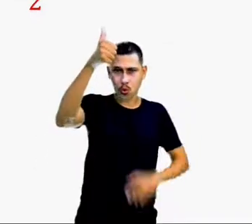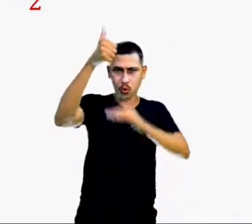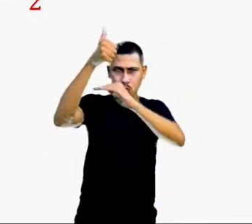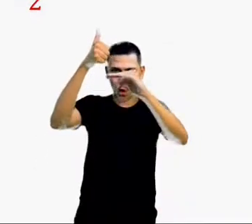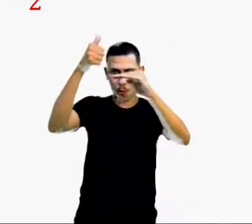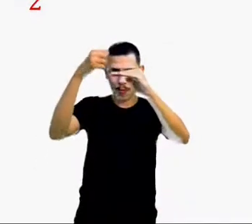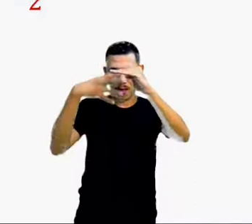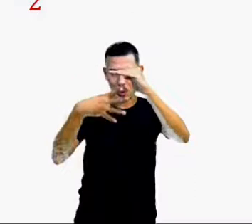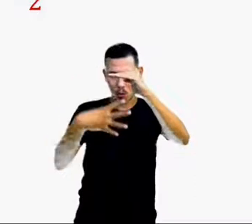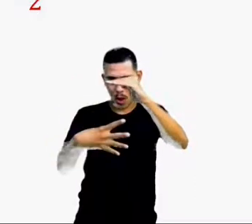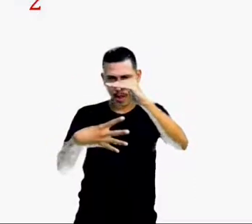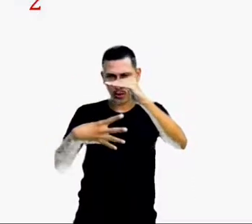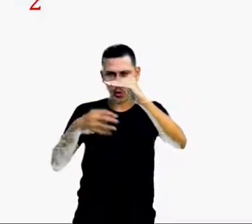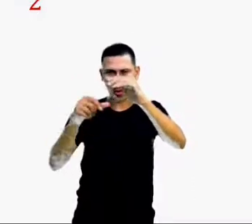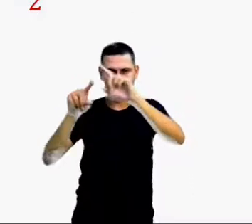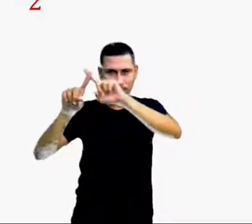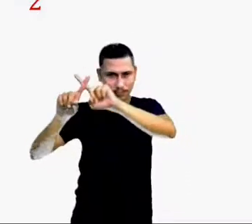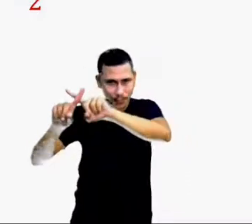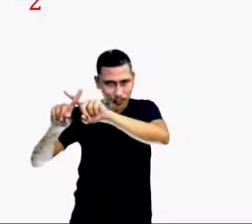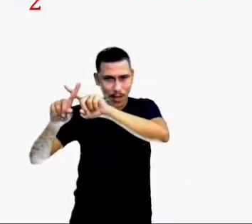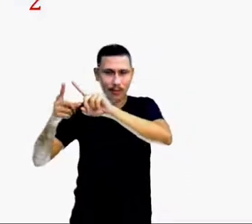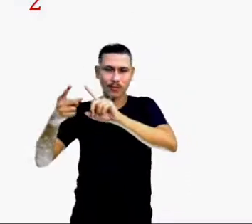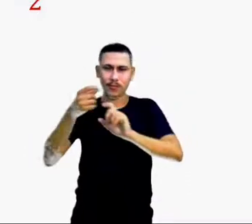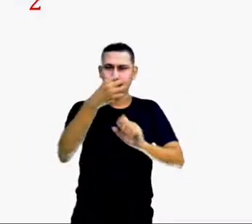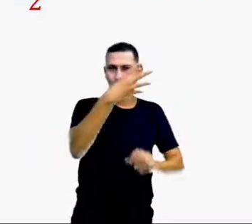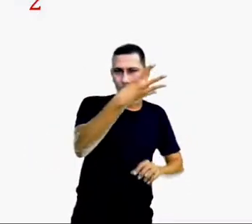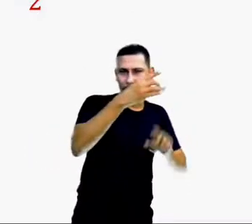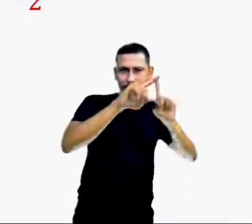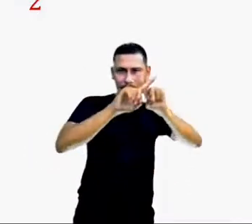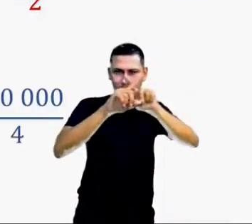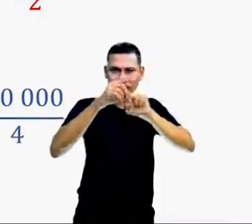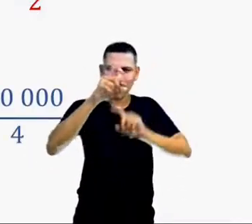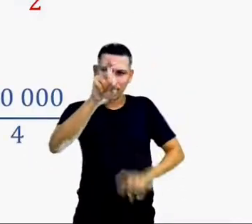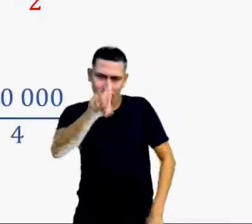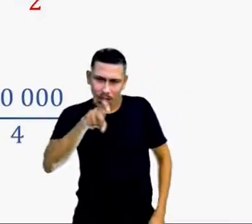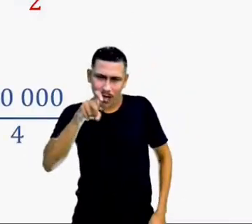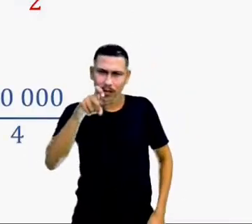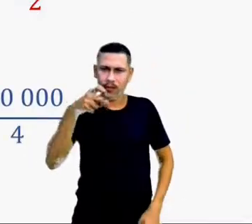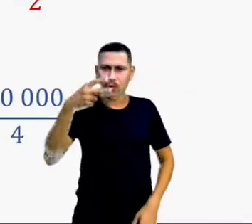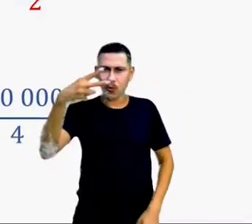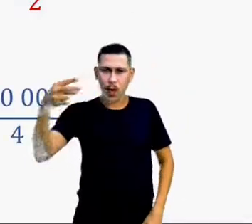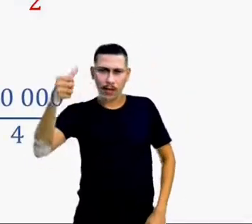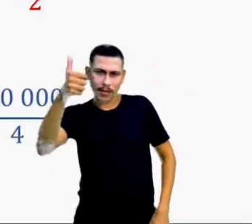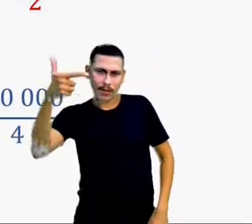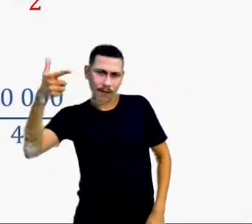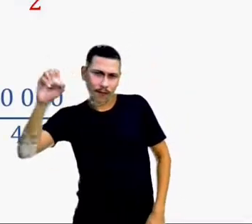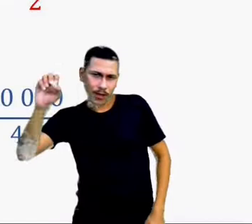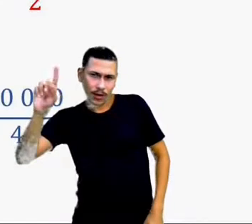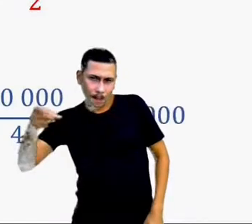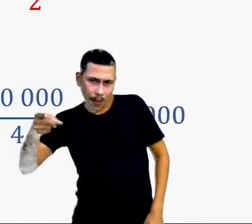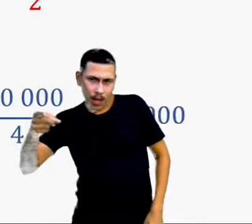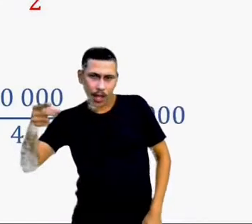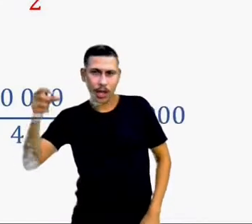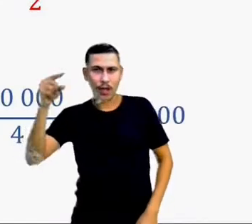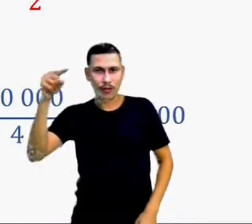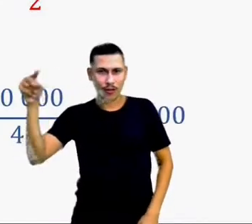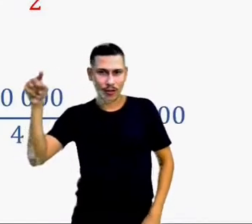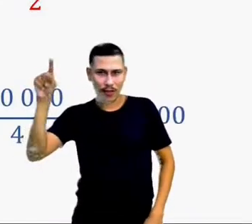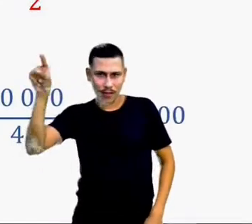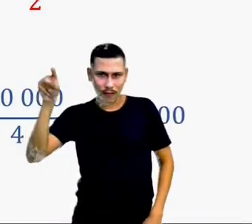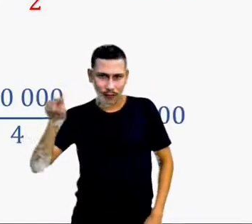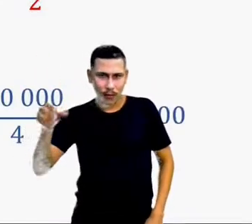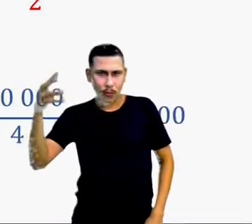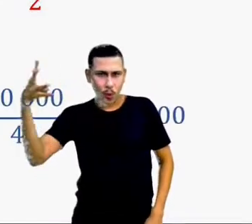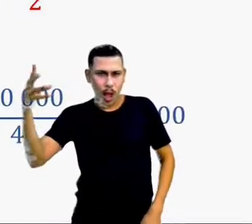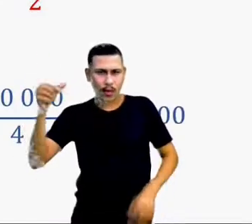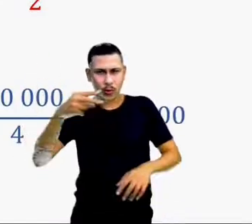herança. Então, multiplicando ali, 4 vezes x é igual a 120 mil. 120 mil dividido por 4 é igual a